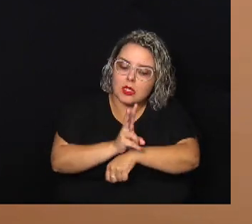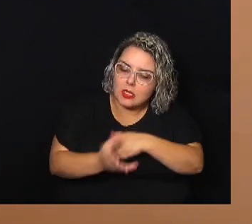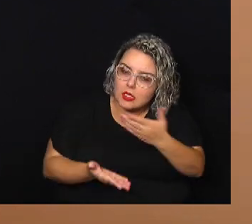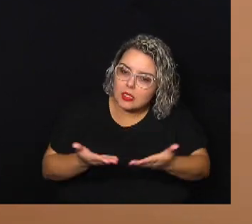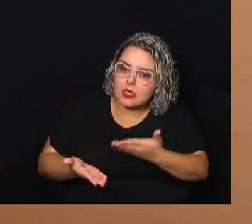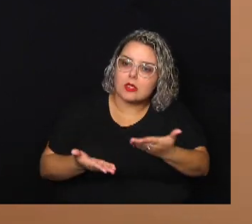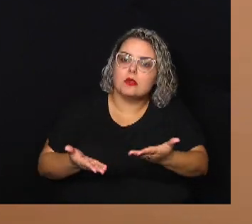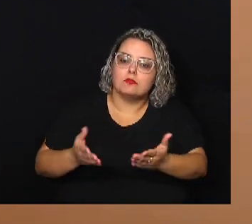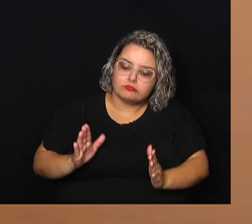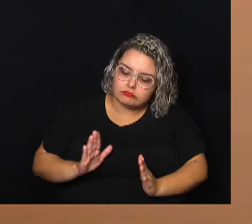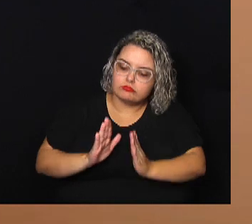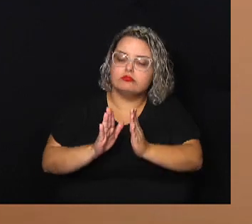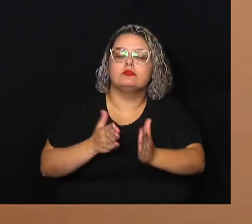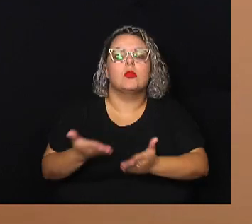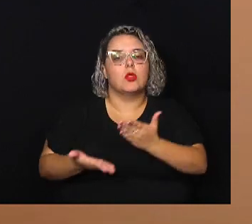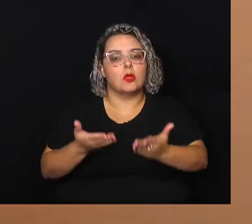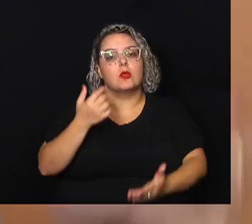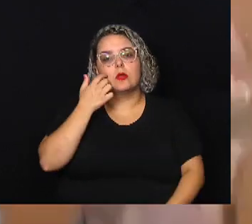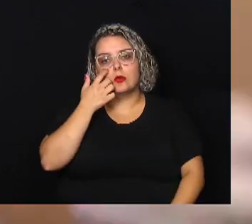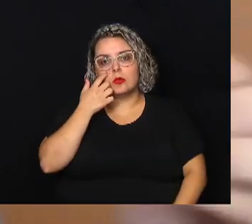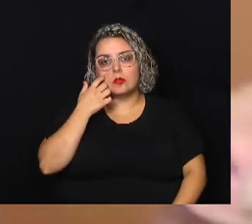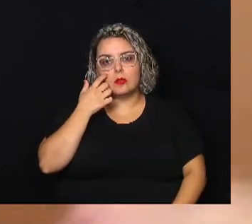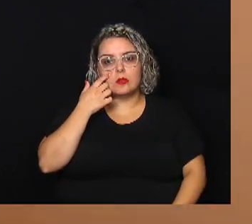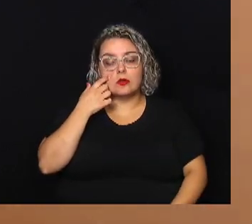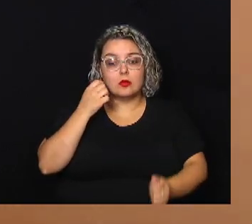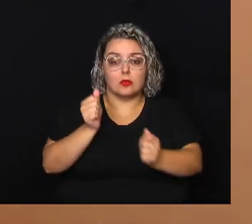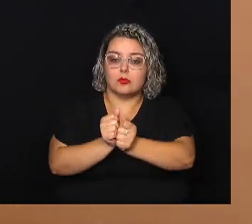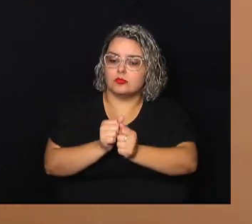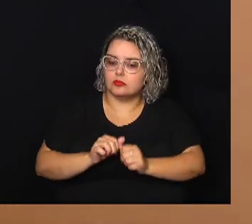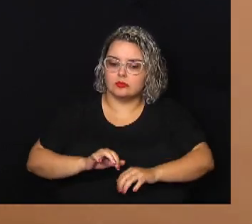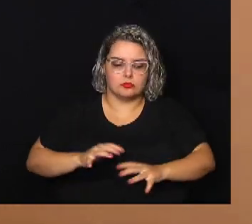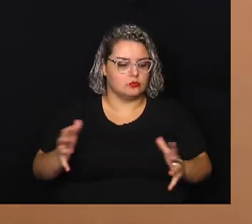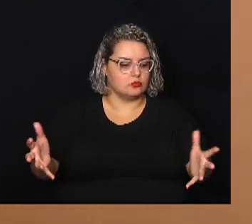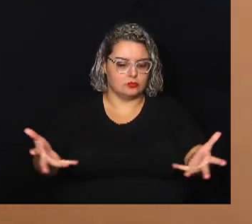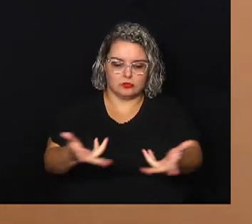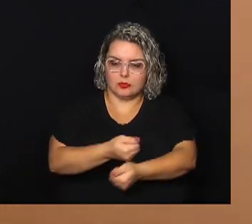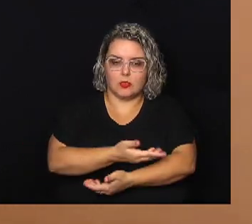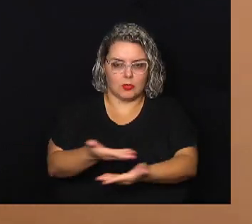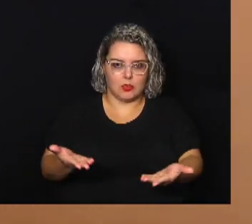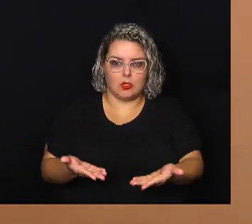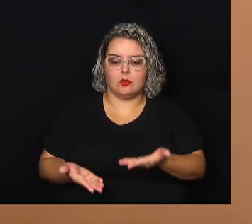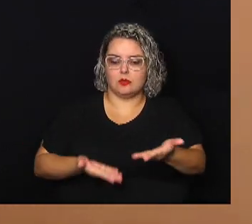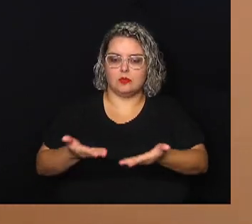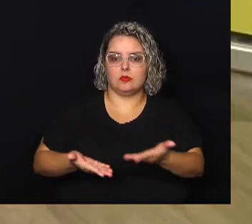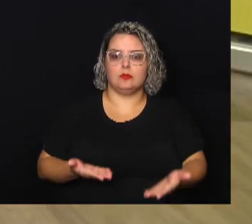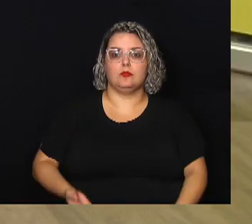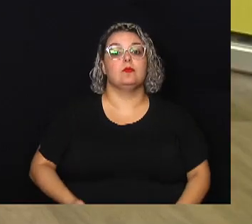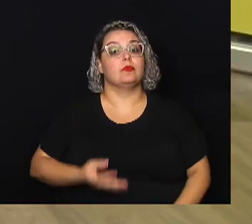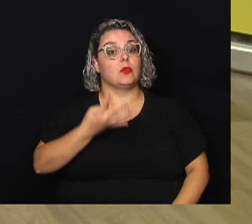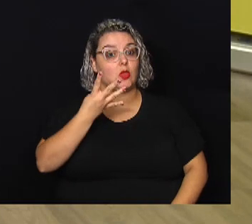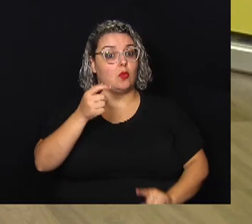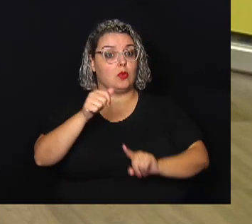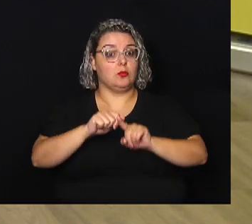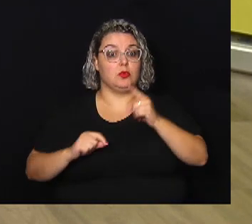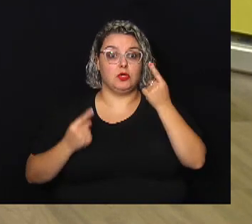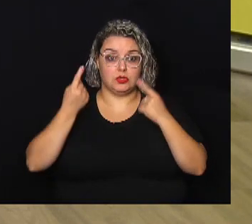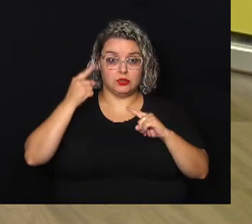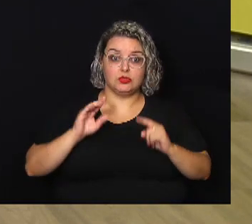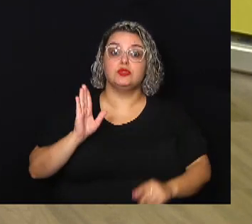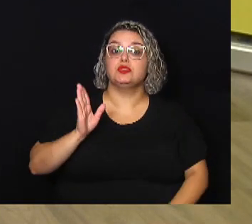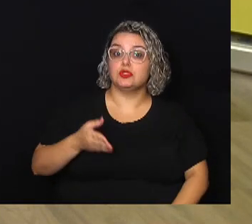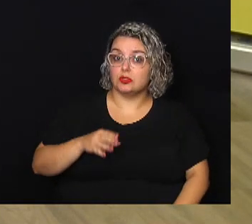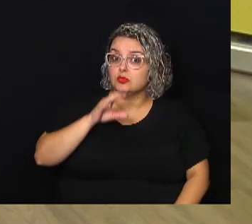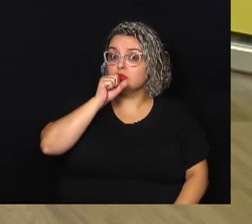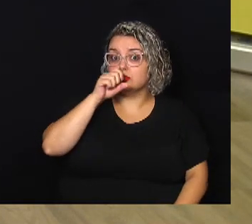de cuidado que vai estar com vocês em todas as pontas do tratamento. 4 de fevereiro aí já é no sábado, é o